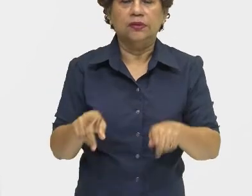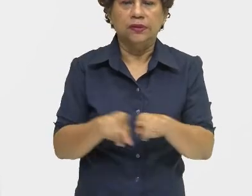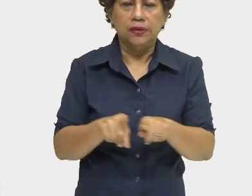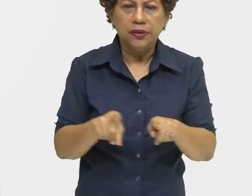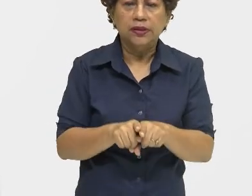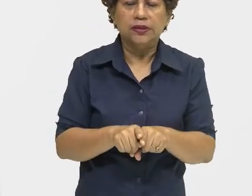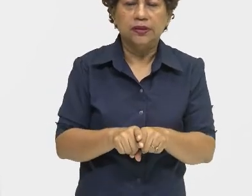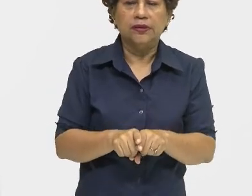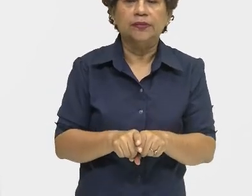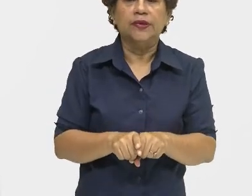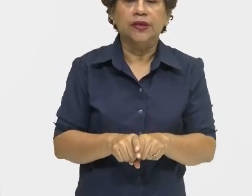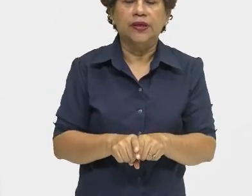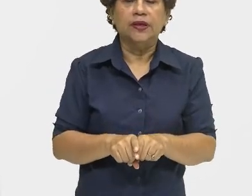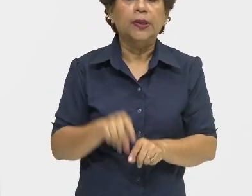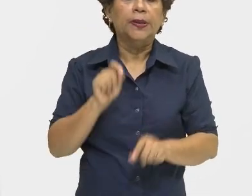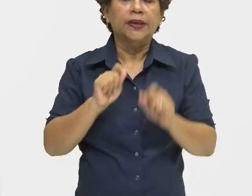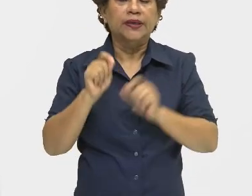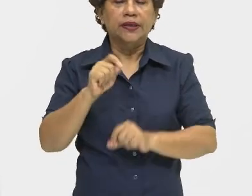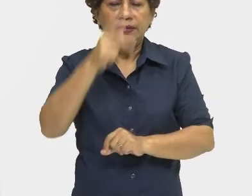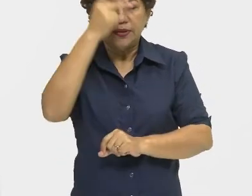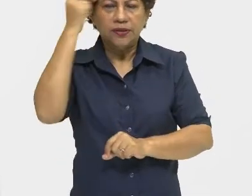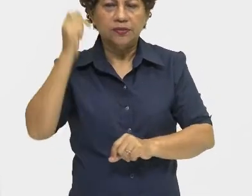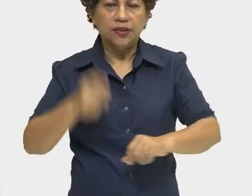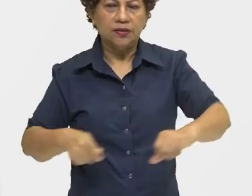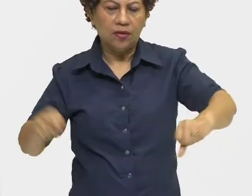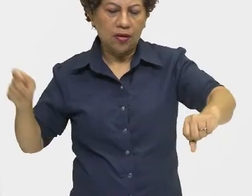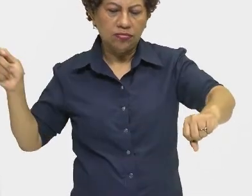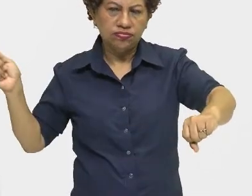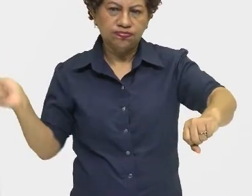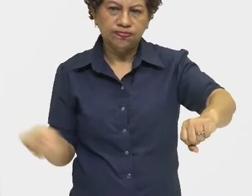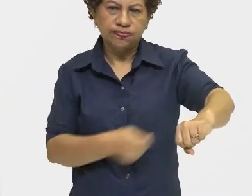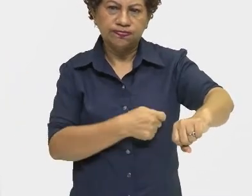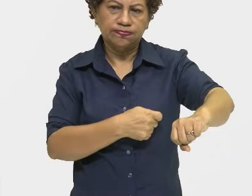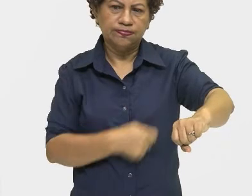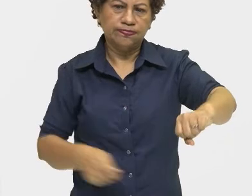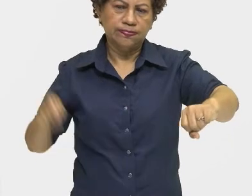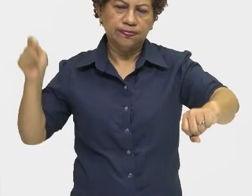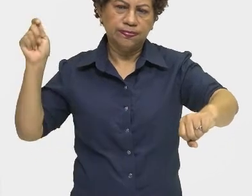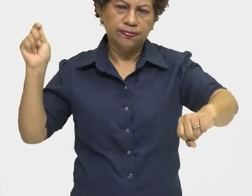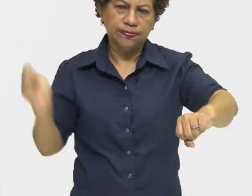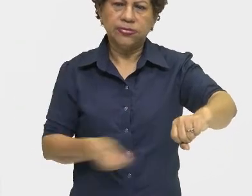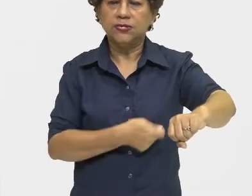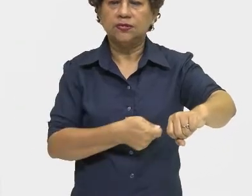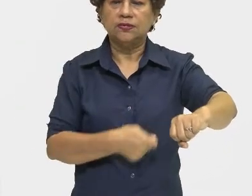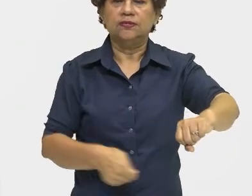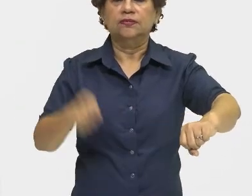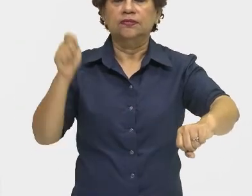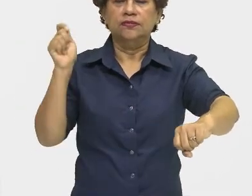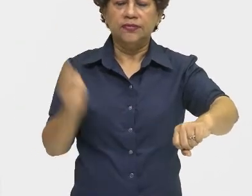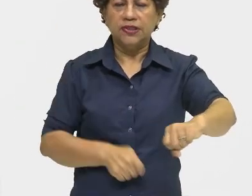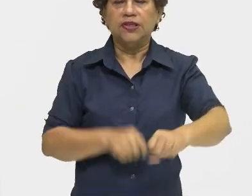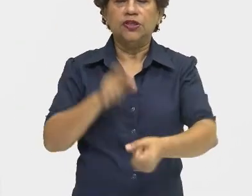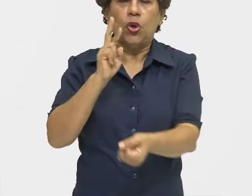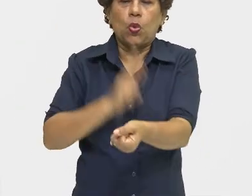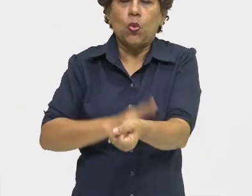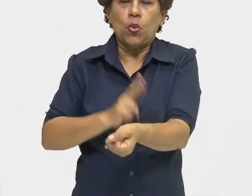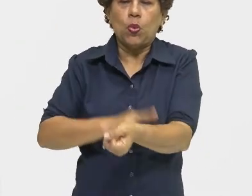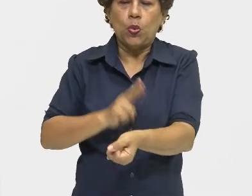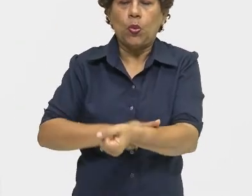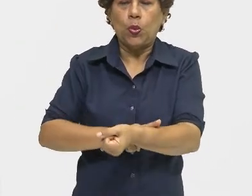o batuqueiro e suas alfaias como personificação maior do seu ritmo. Aí tem a imagem do